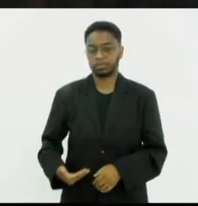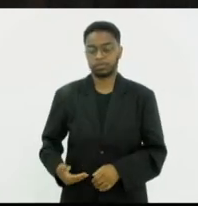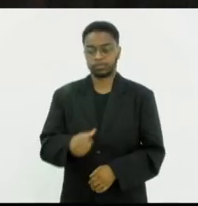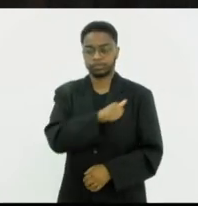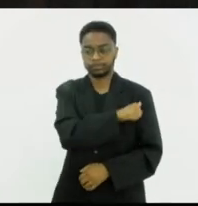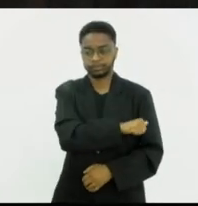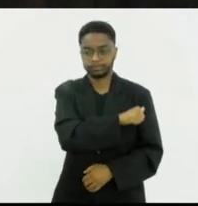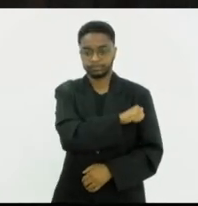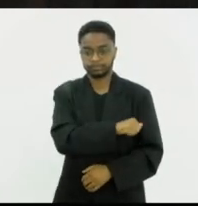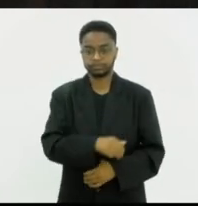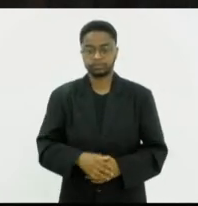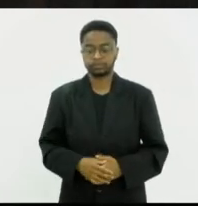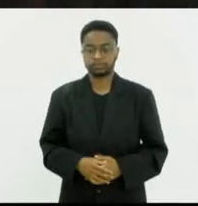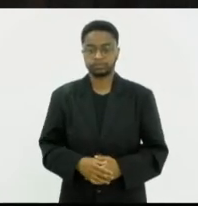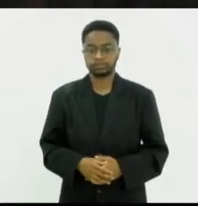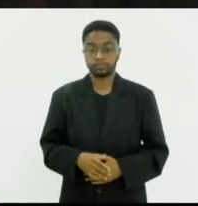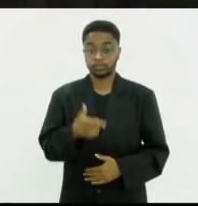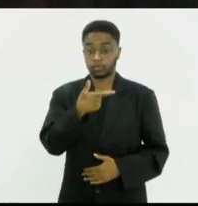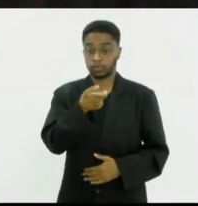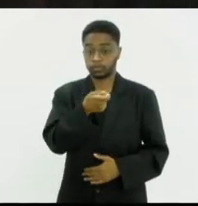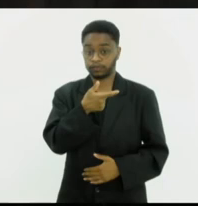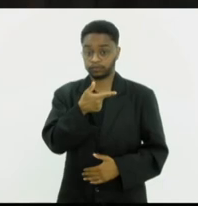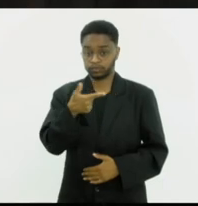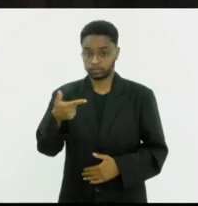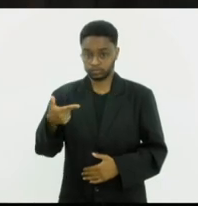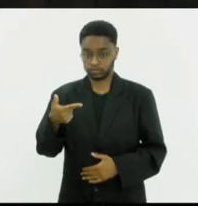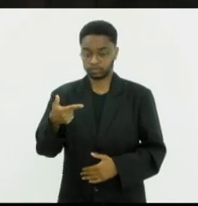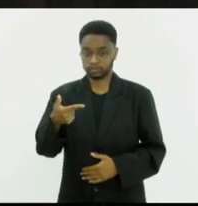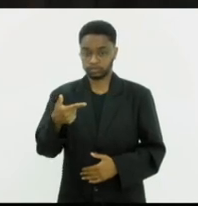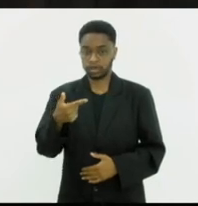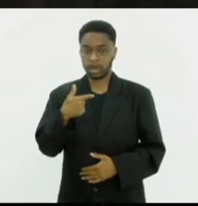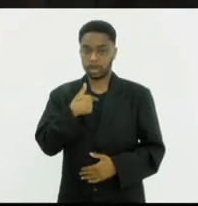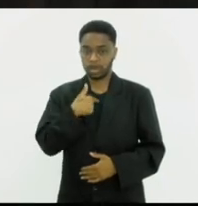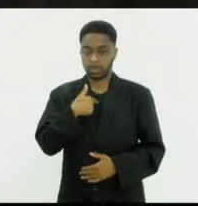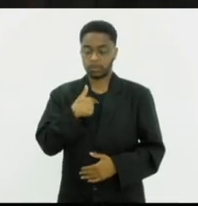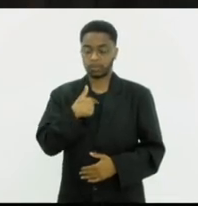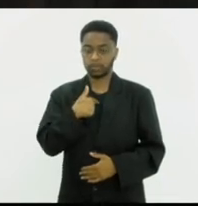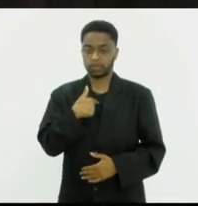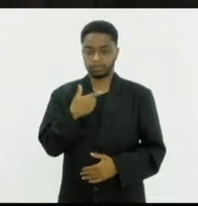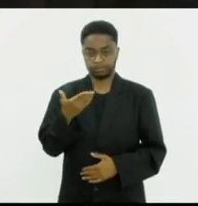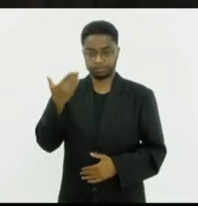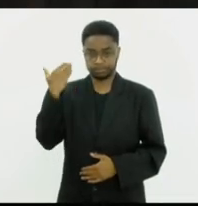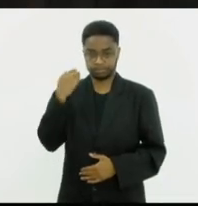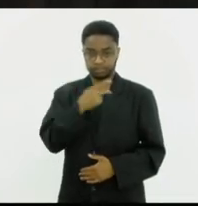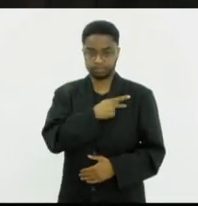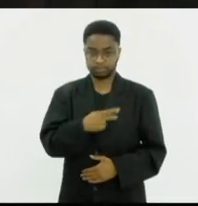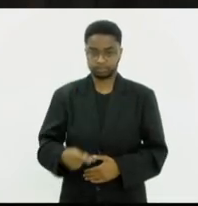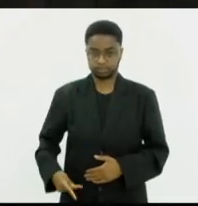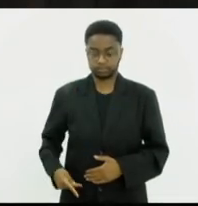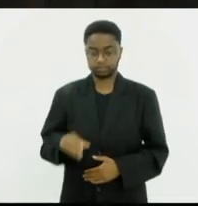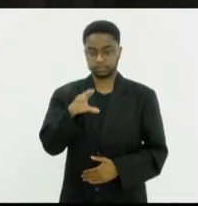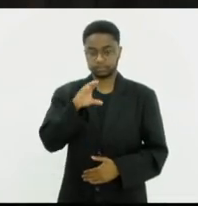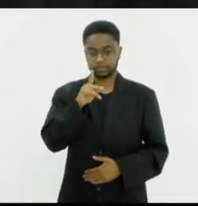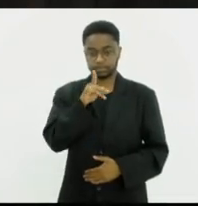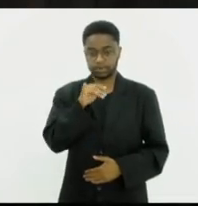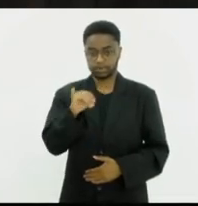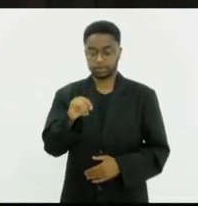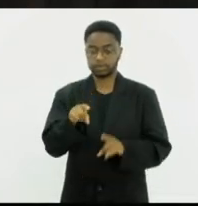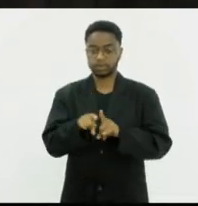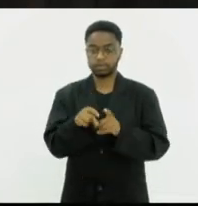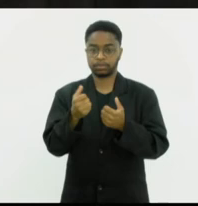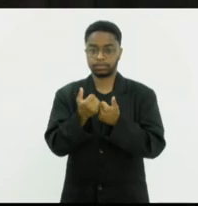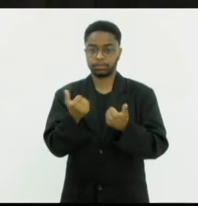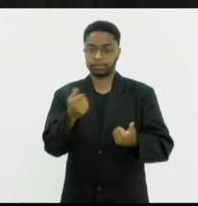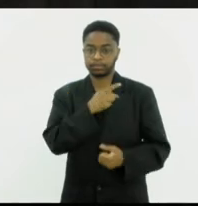Janeiro. Em 2022, eu presidi esta CPI, a vice-presidente